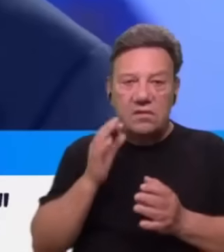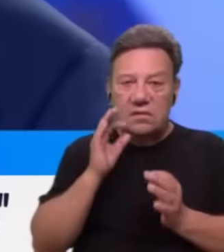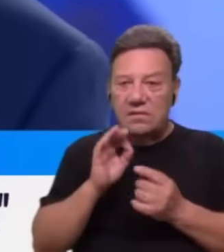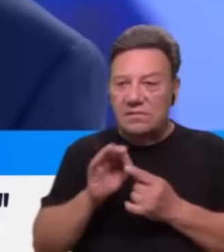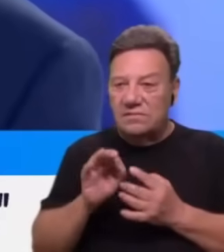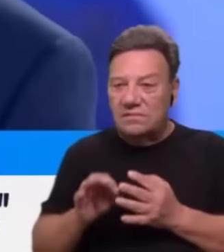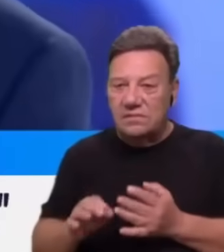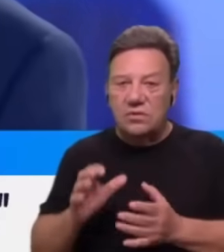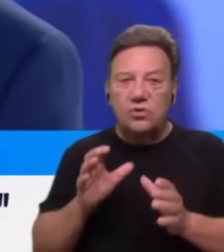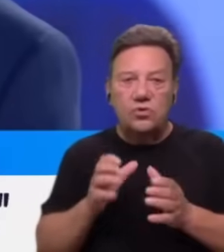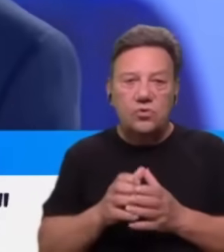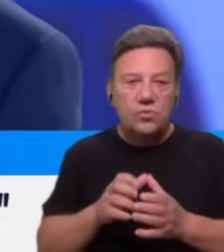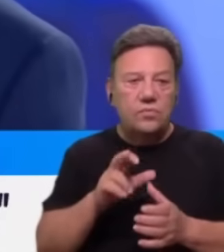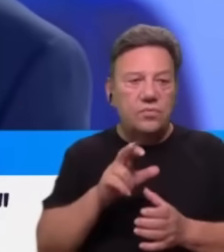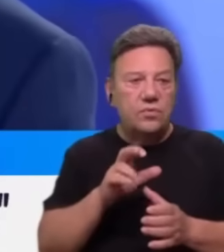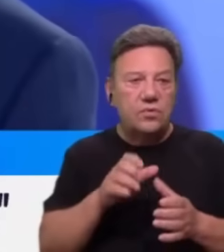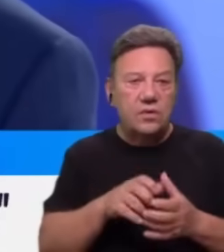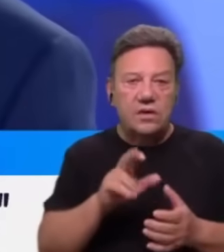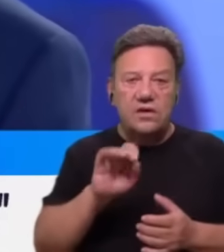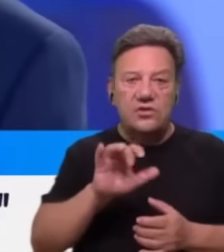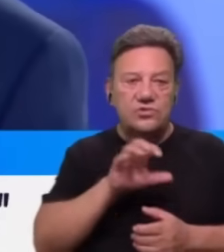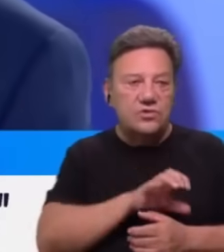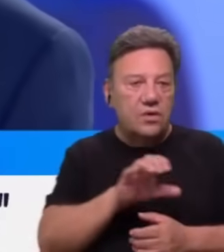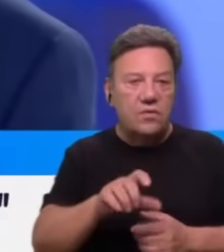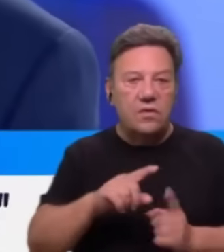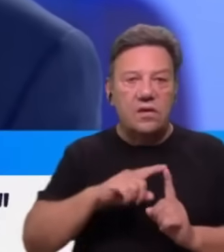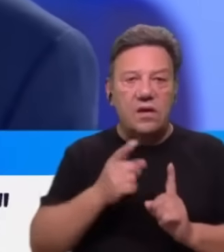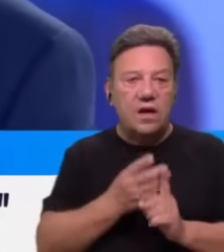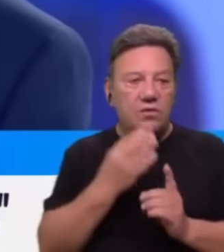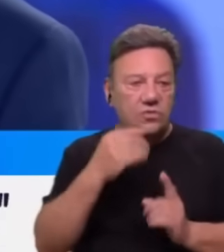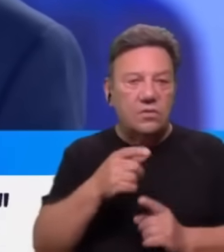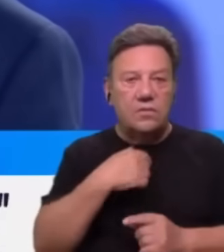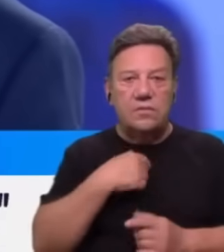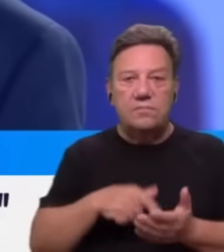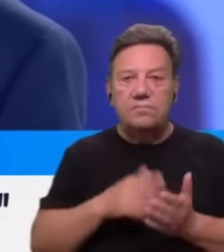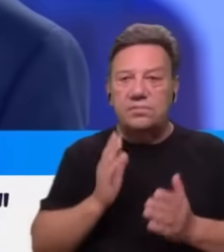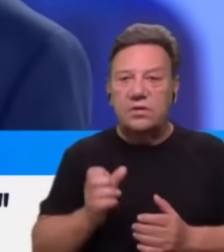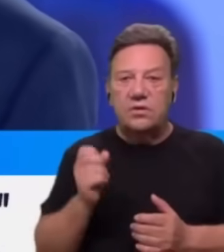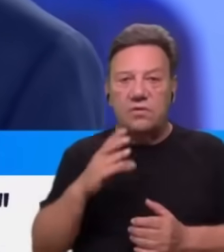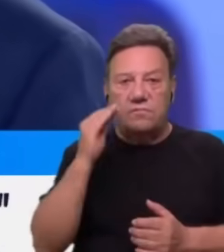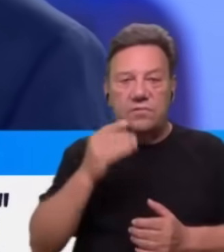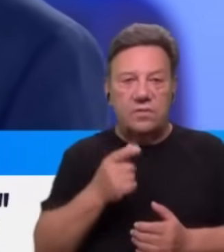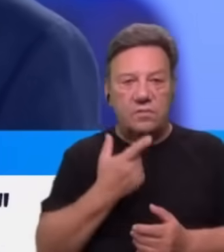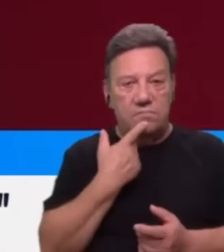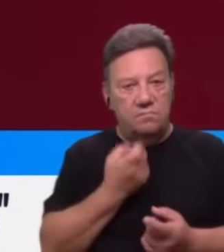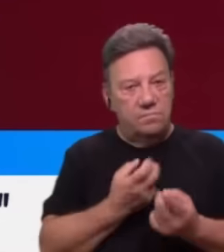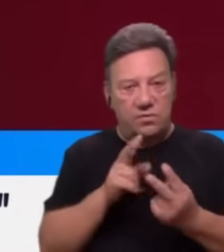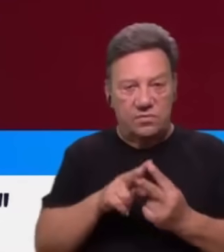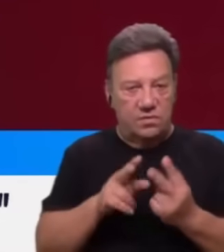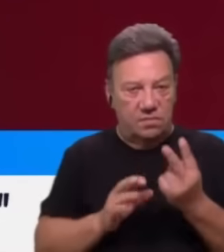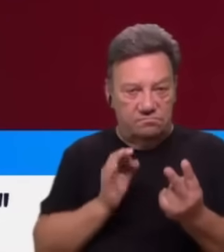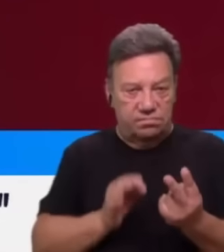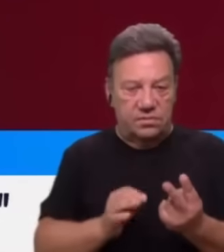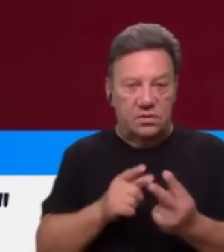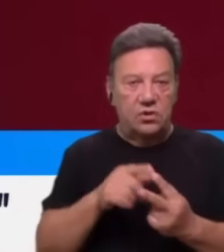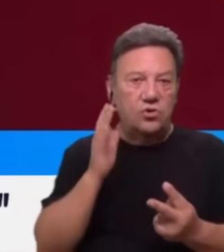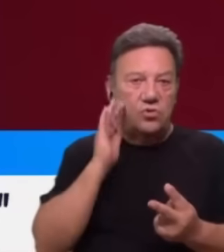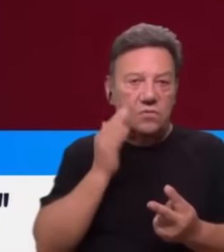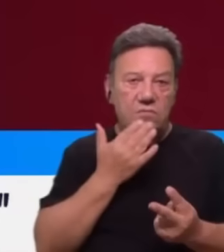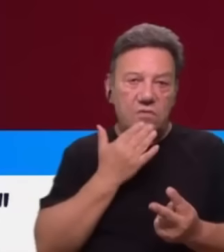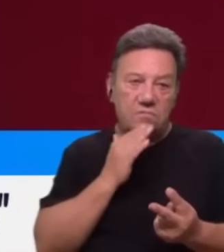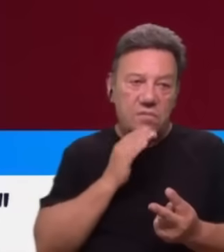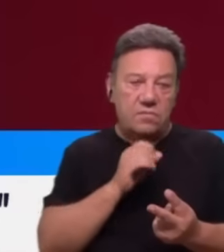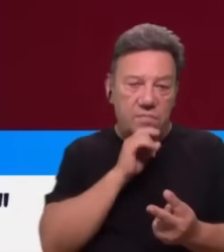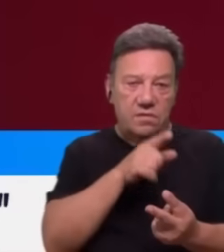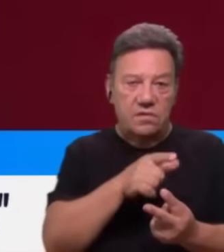em grupos de ferramenta em regiões em que anos é que vamos precisar de duas perguntas muito concretas ah os números provávelmente